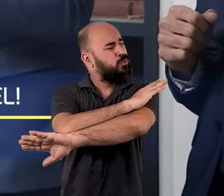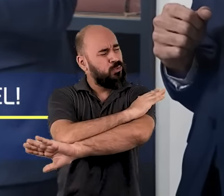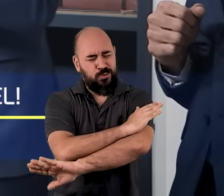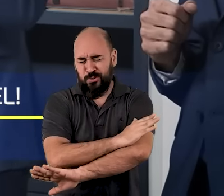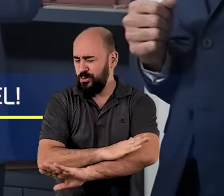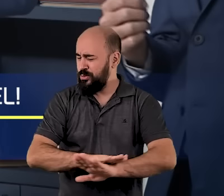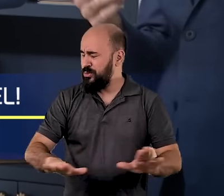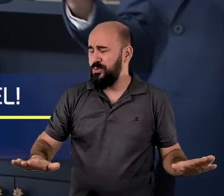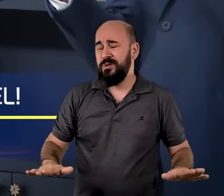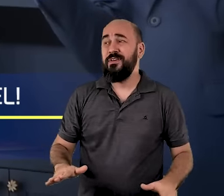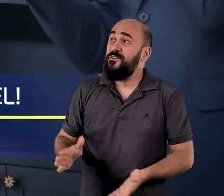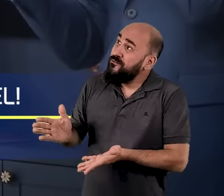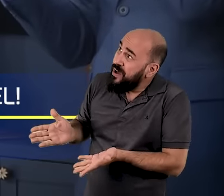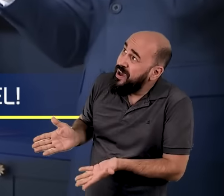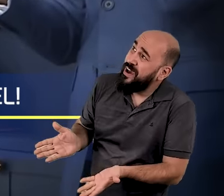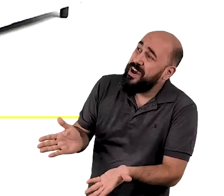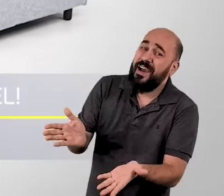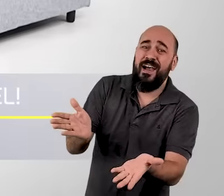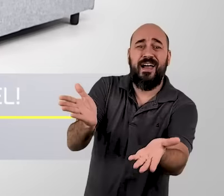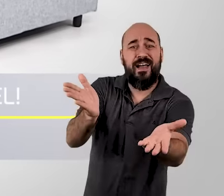Demora, vai